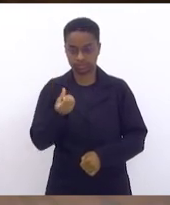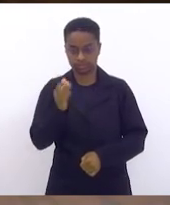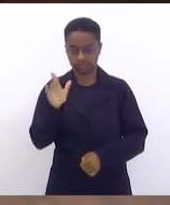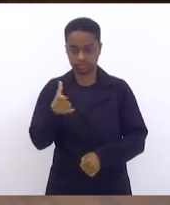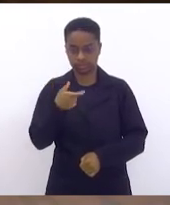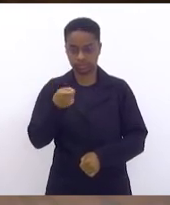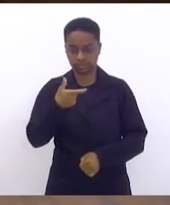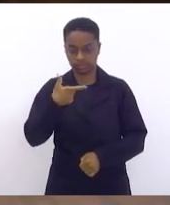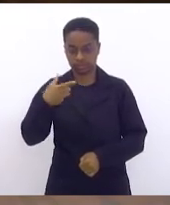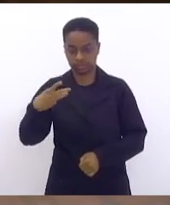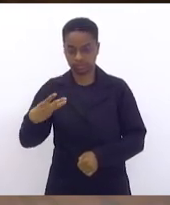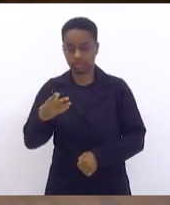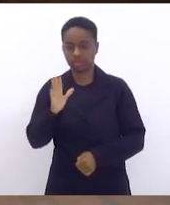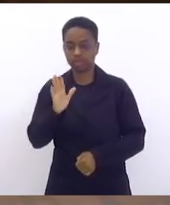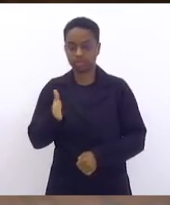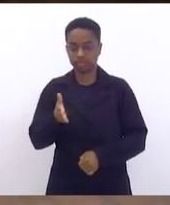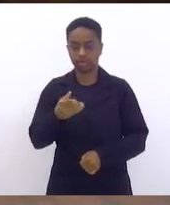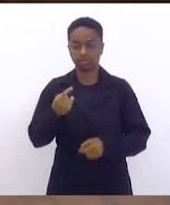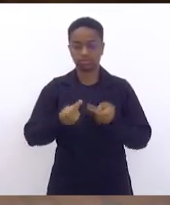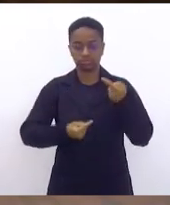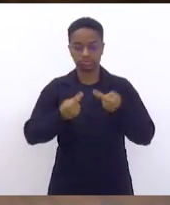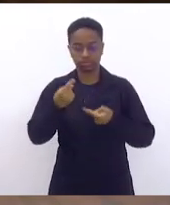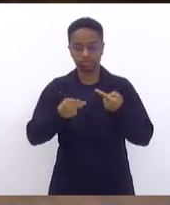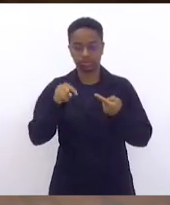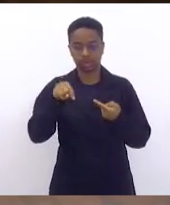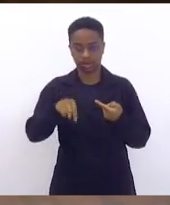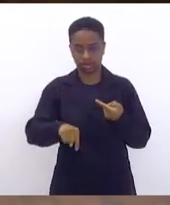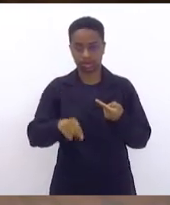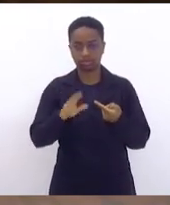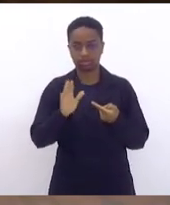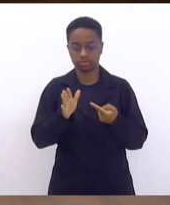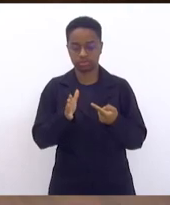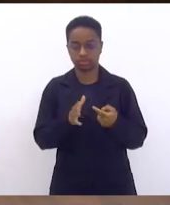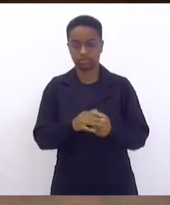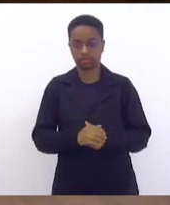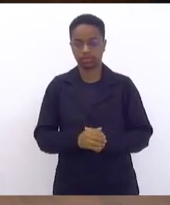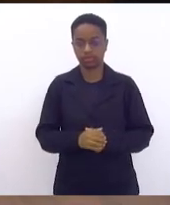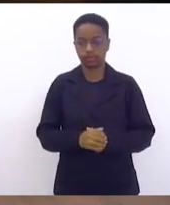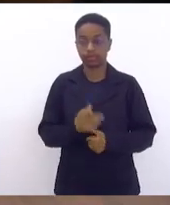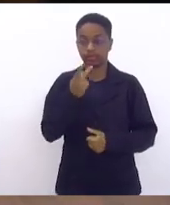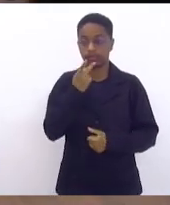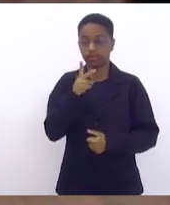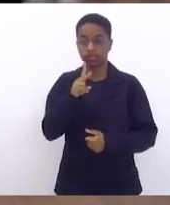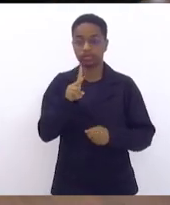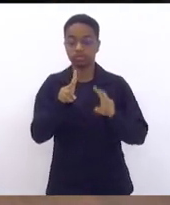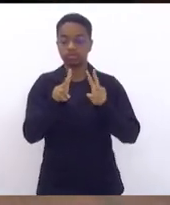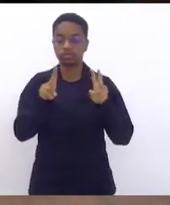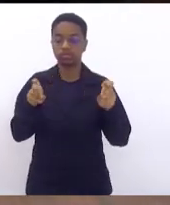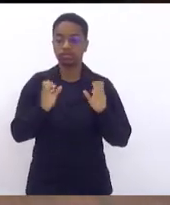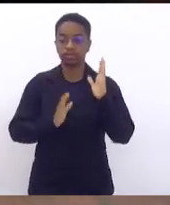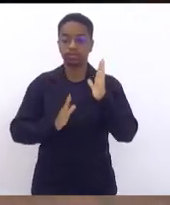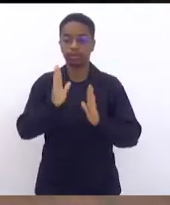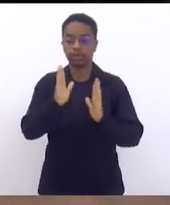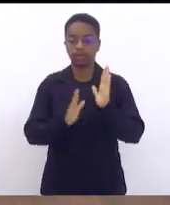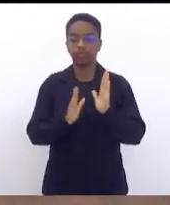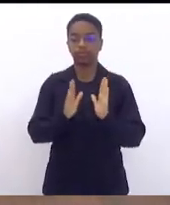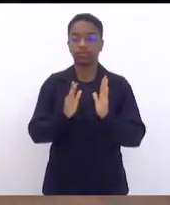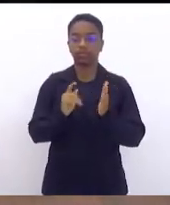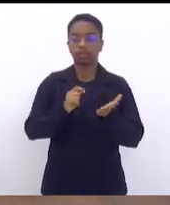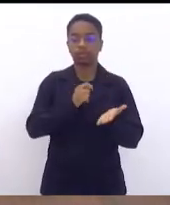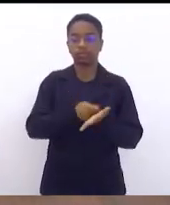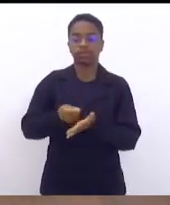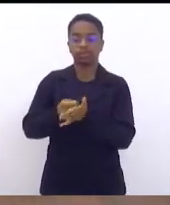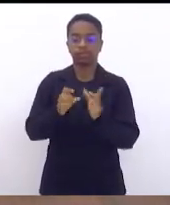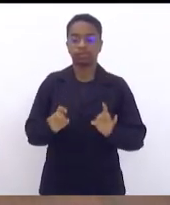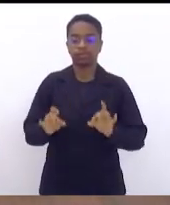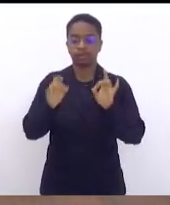1416/23, que já foi colocada em plenário aqui, em discussão, que trata do regime de tributação especial para a